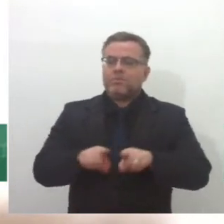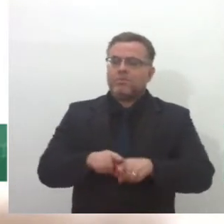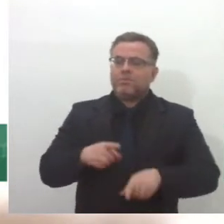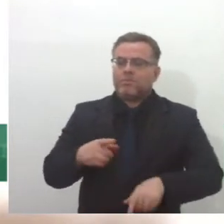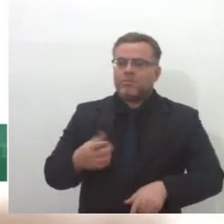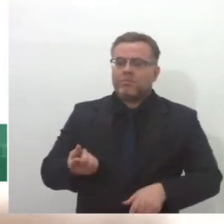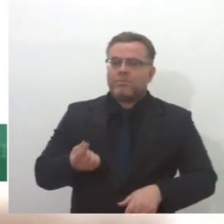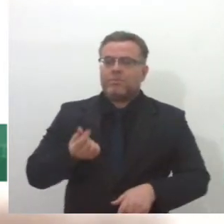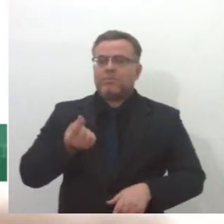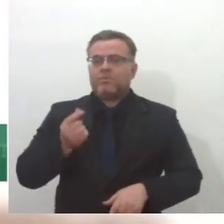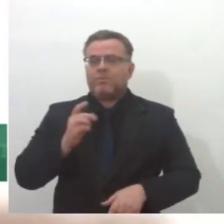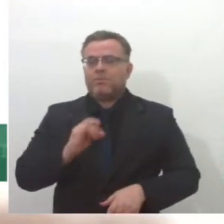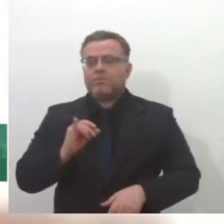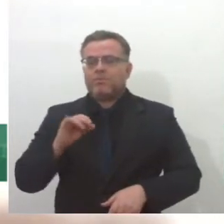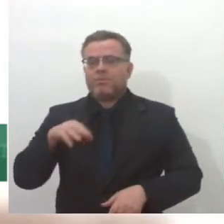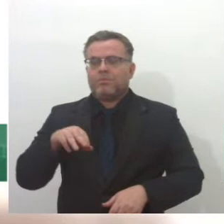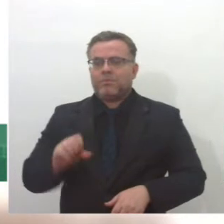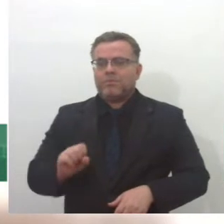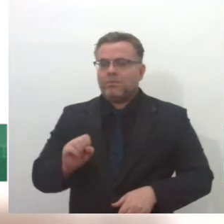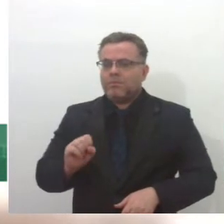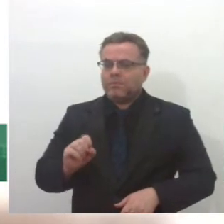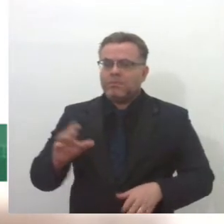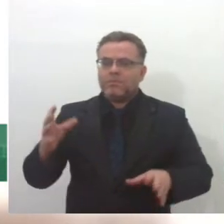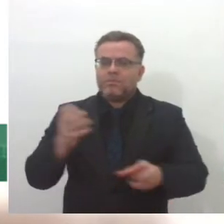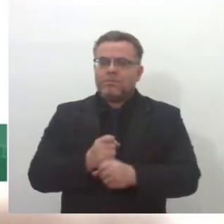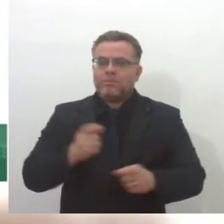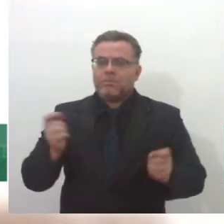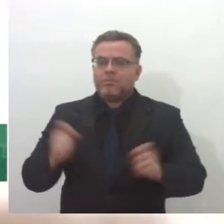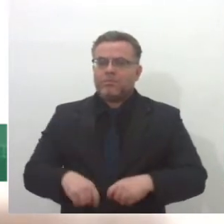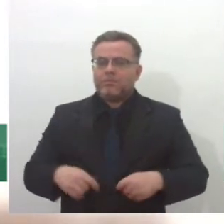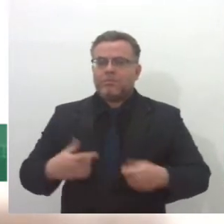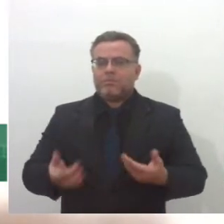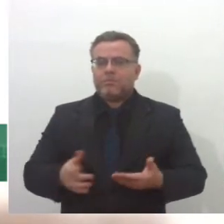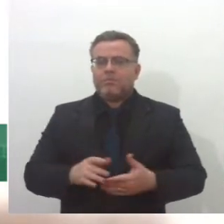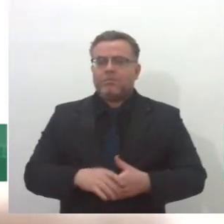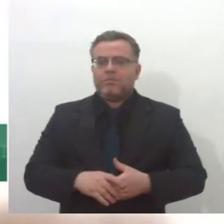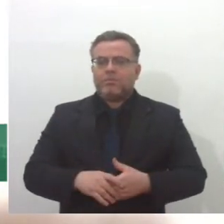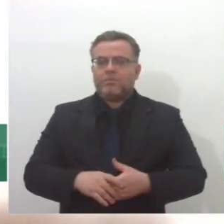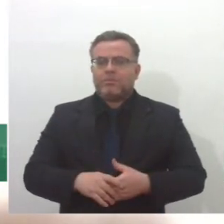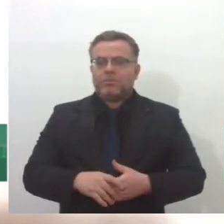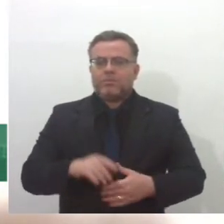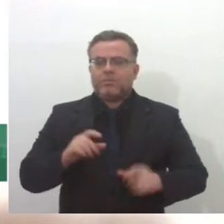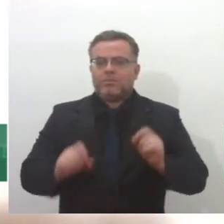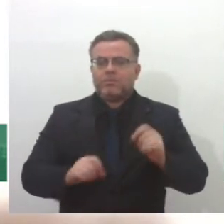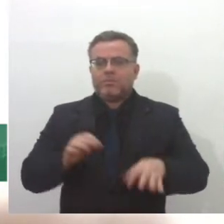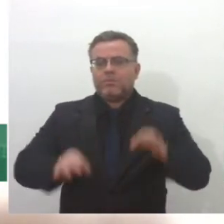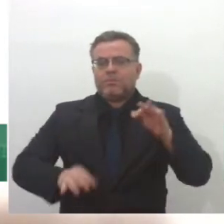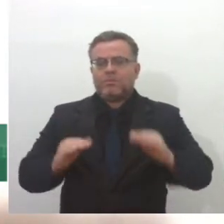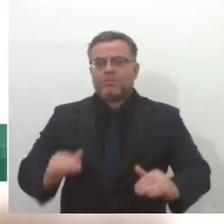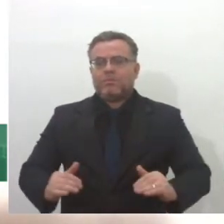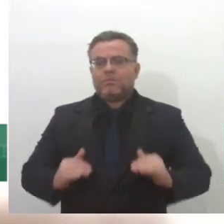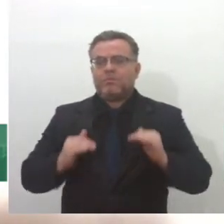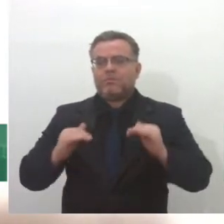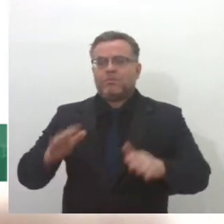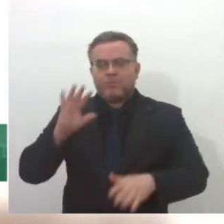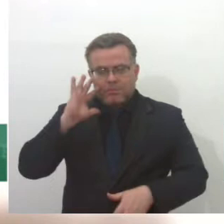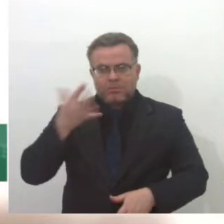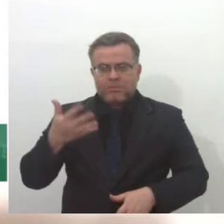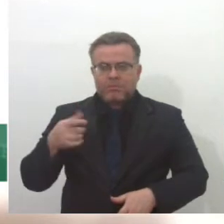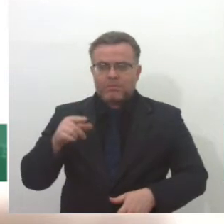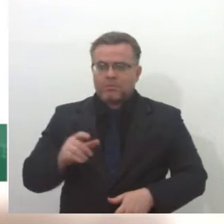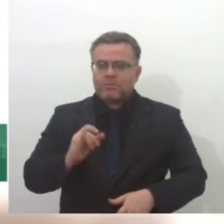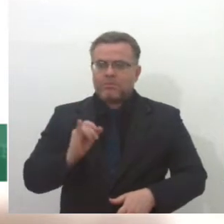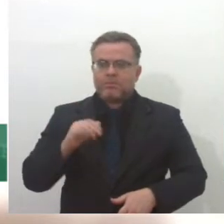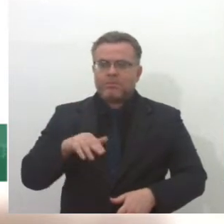ICMS, certo? Mas, mas como o STF definiu, esse valor do ICMS não deve ser levado